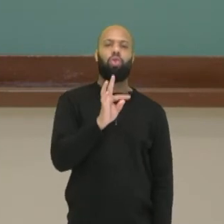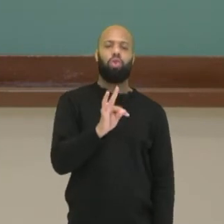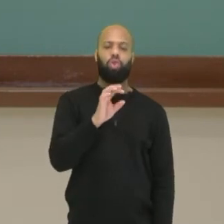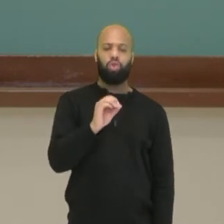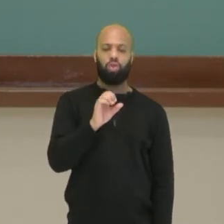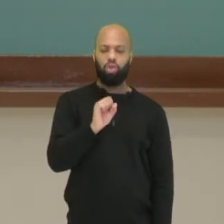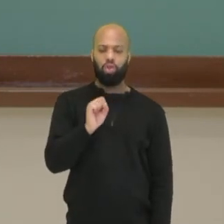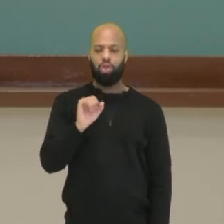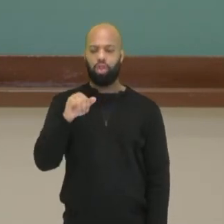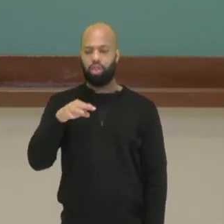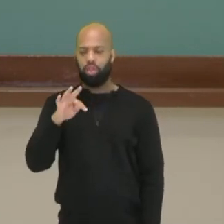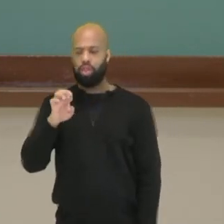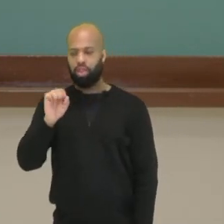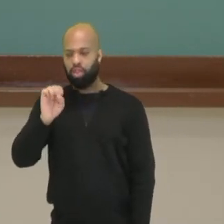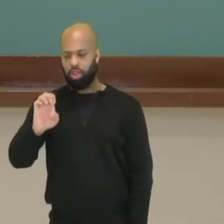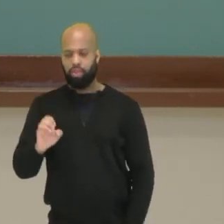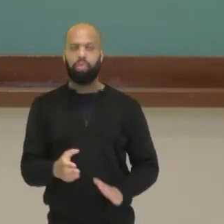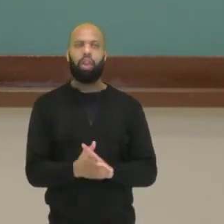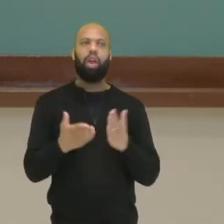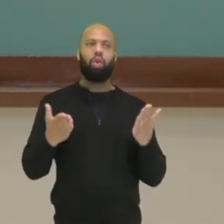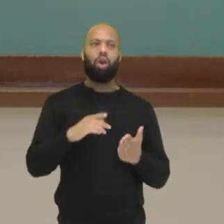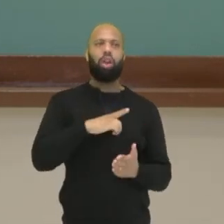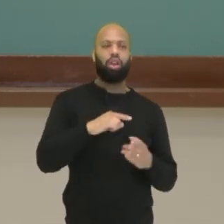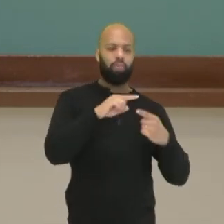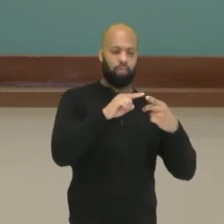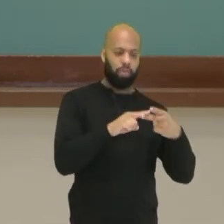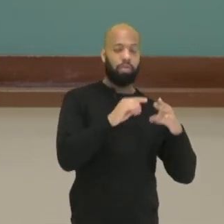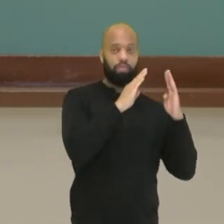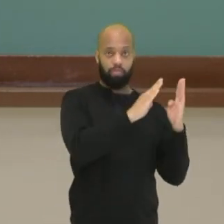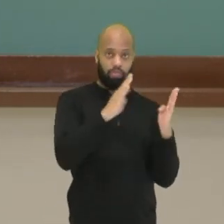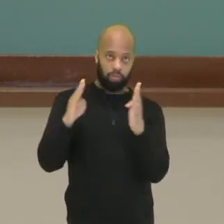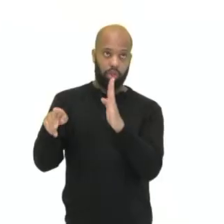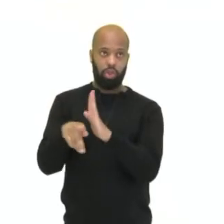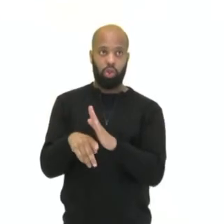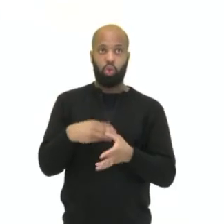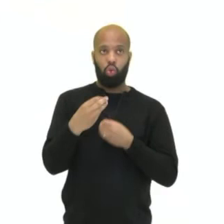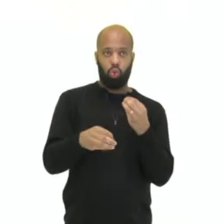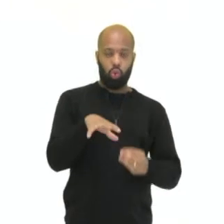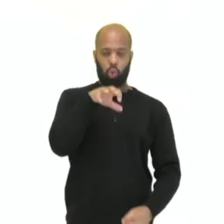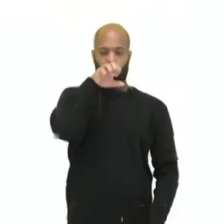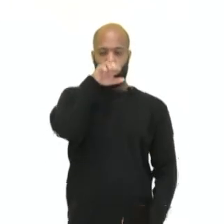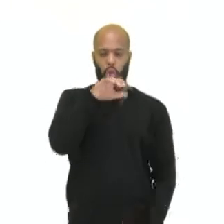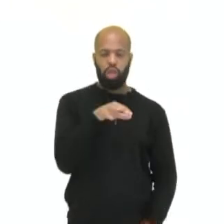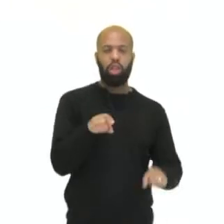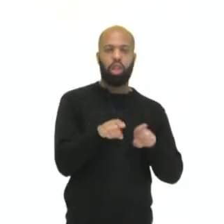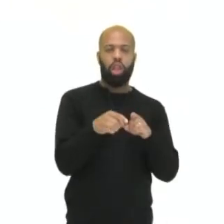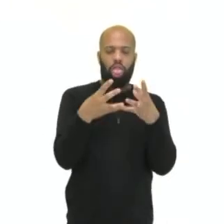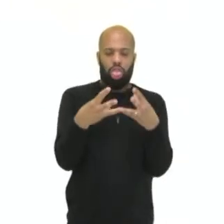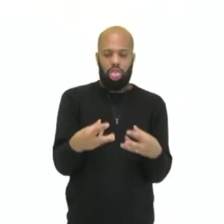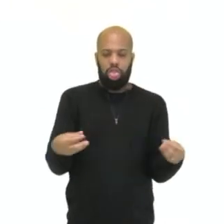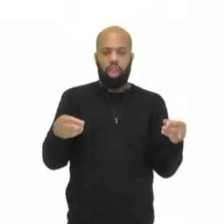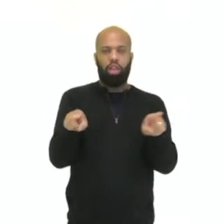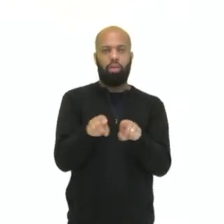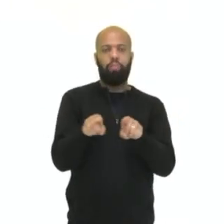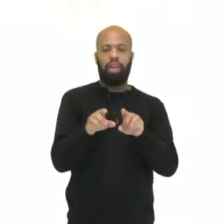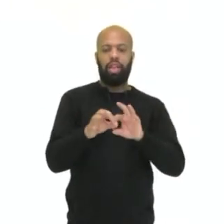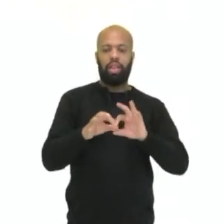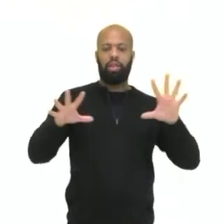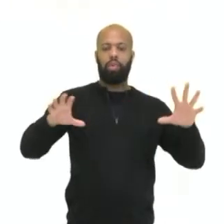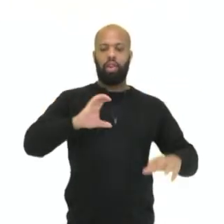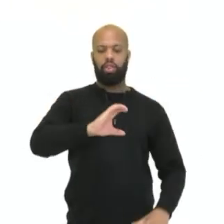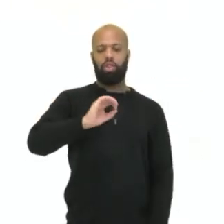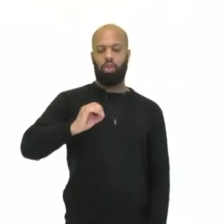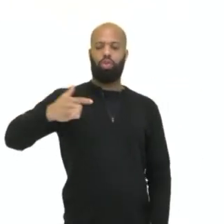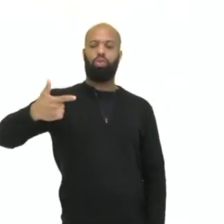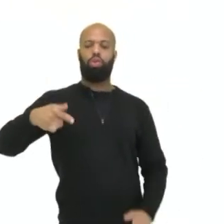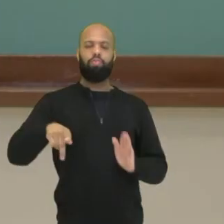isso aí. Então vamos lá, gente. Os dois processos de respiração e de decomposição também são responsáveis pela liberação de gás carbônico para a